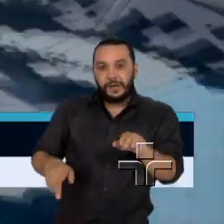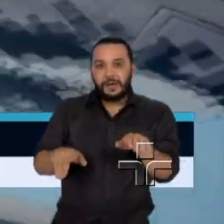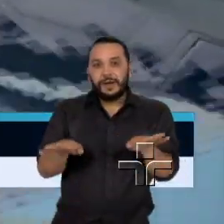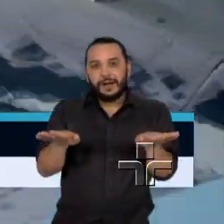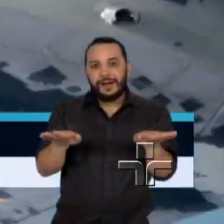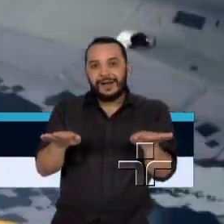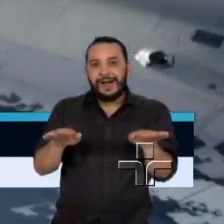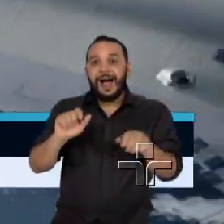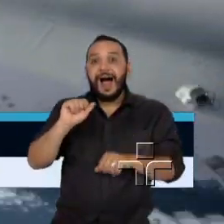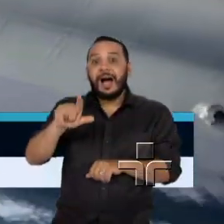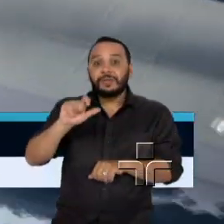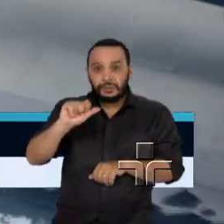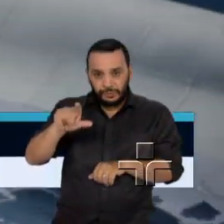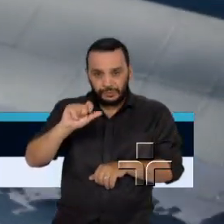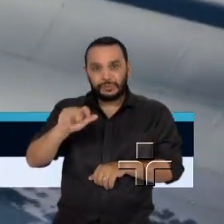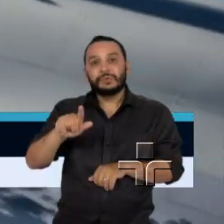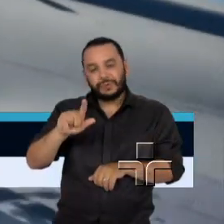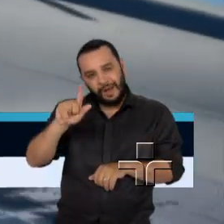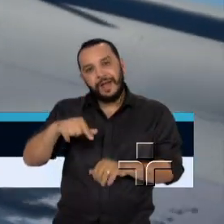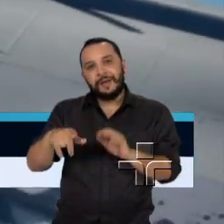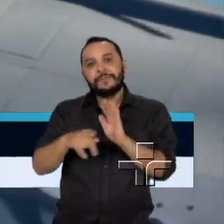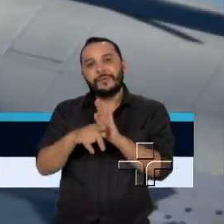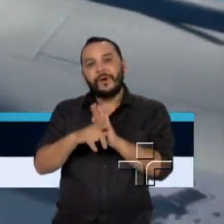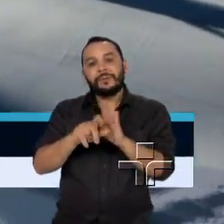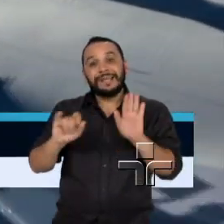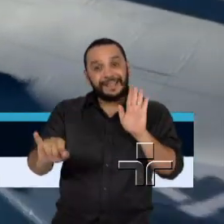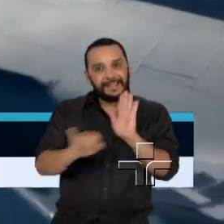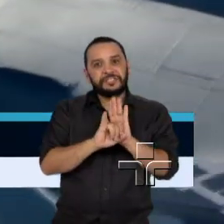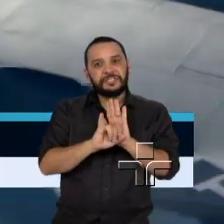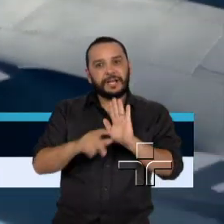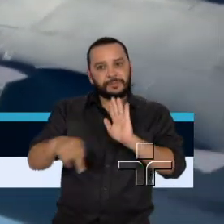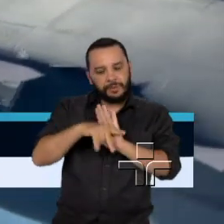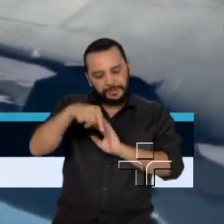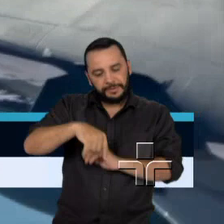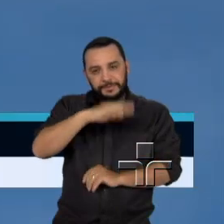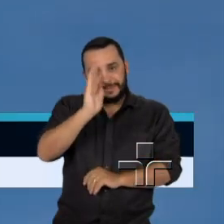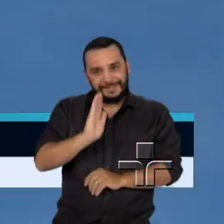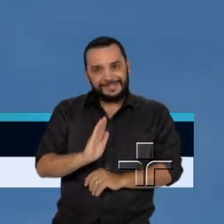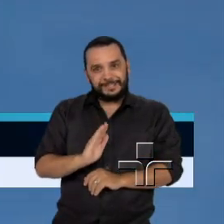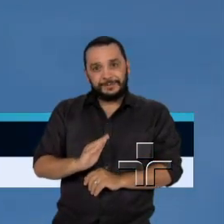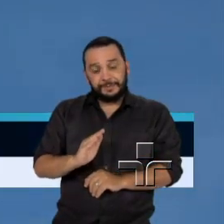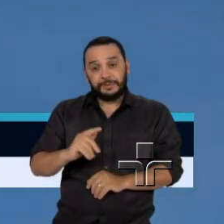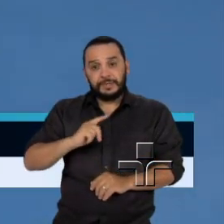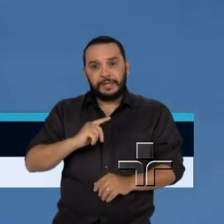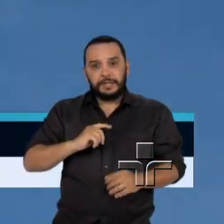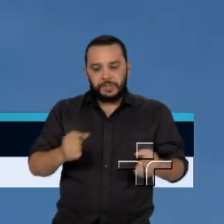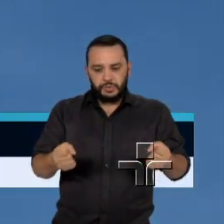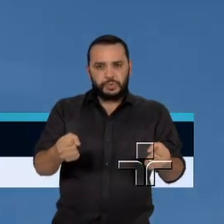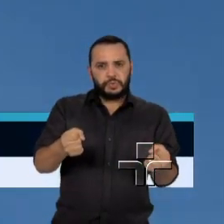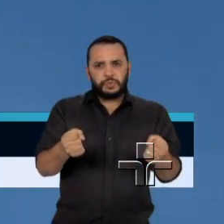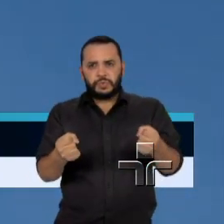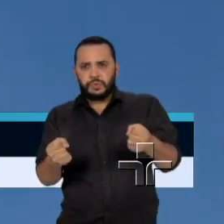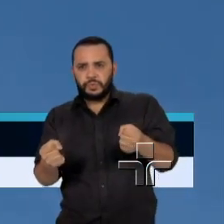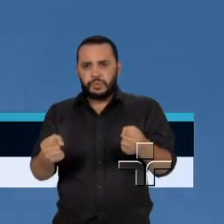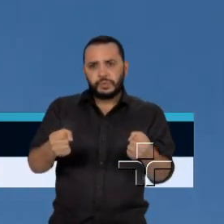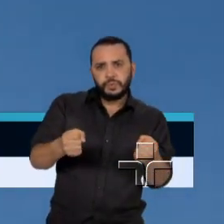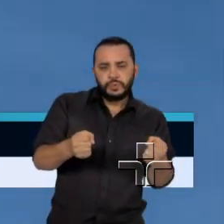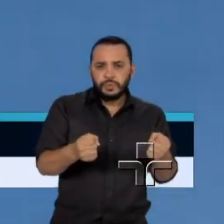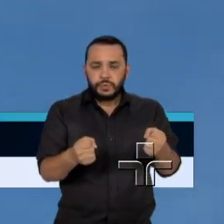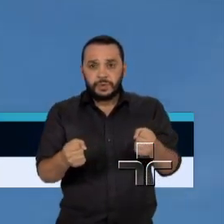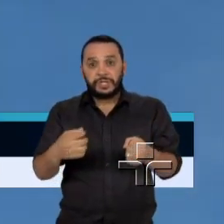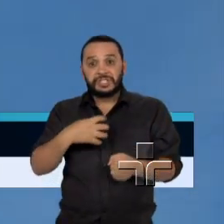azul também foi incluído como parte da identidade visual brasileira do caça. Os pilotos fizeram manobras em